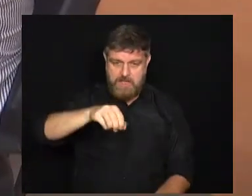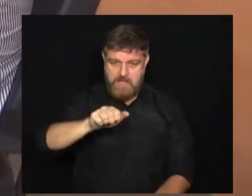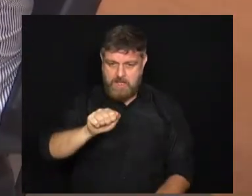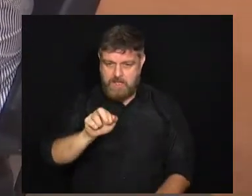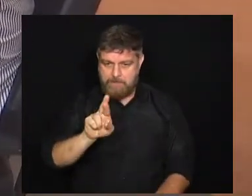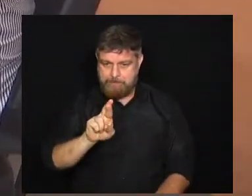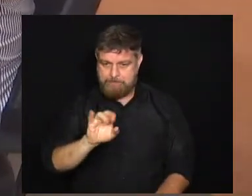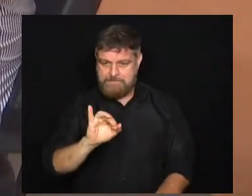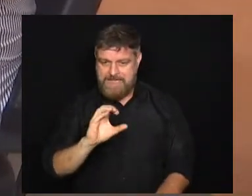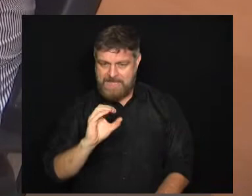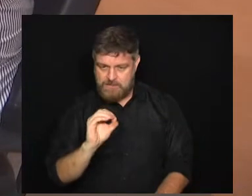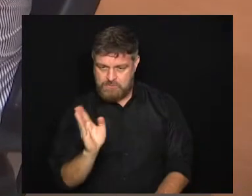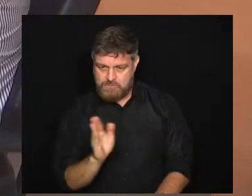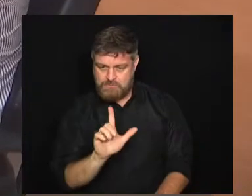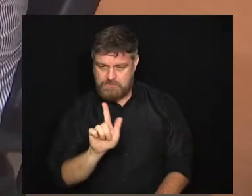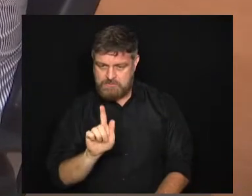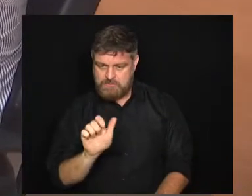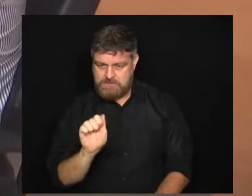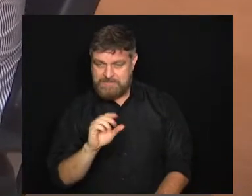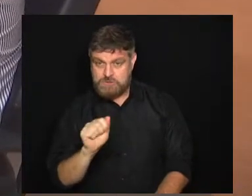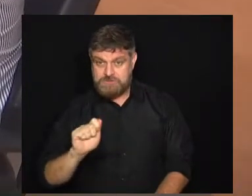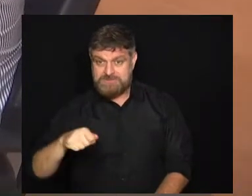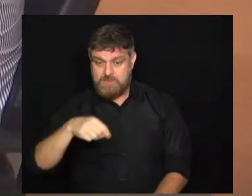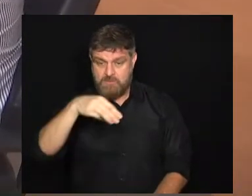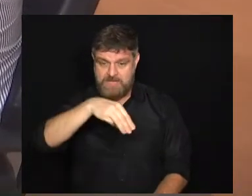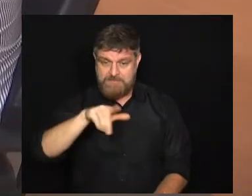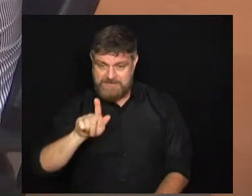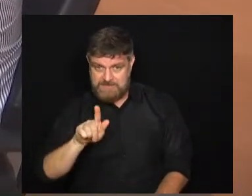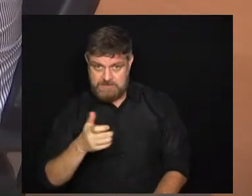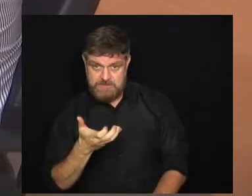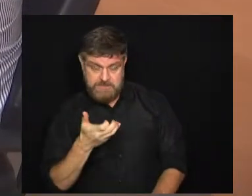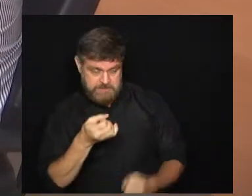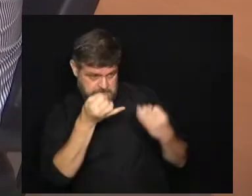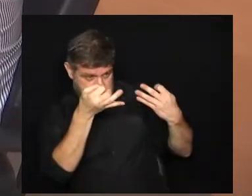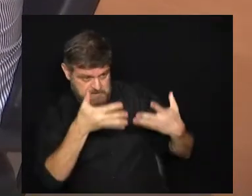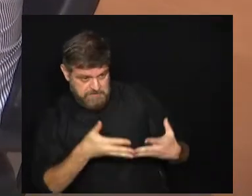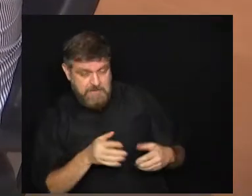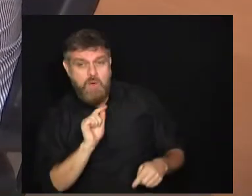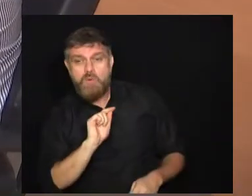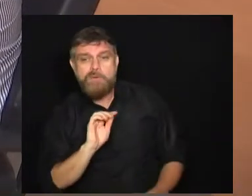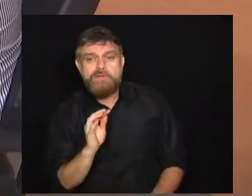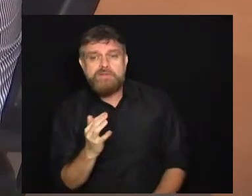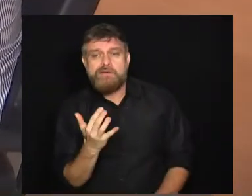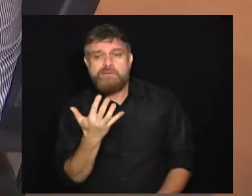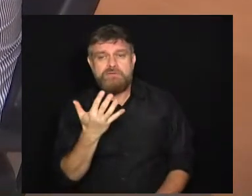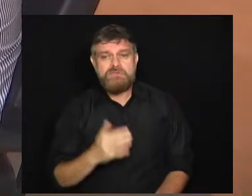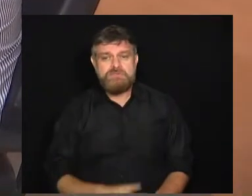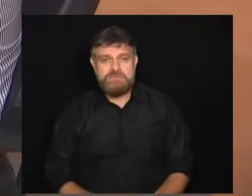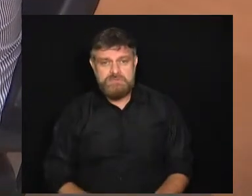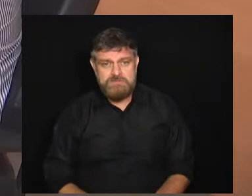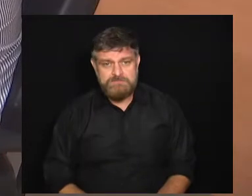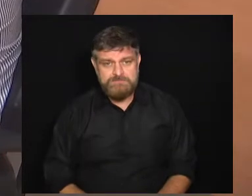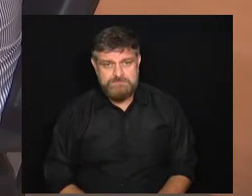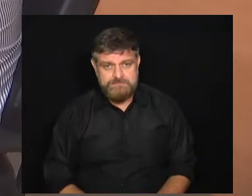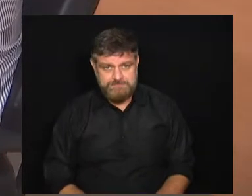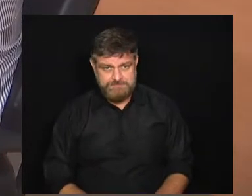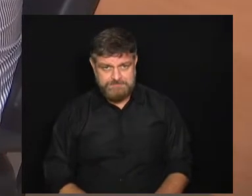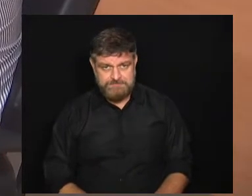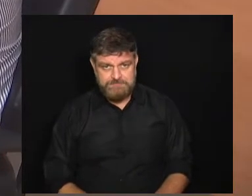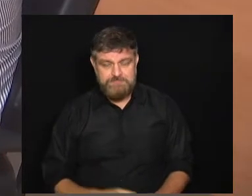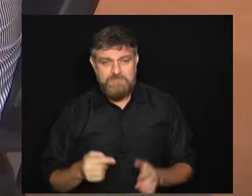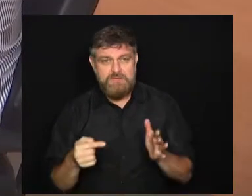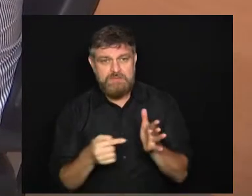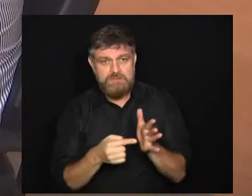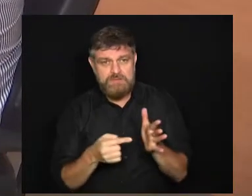mais técnicas, o senhor gostaria de trazer esclarecimentos para nós a respeito dessa situação um bocado grave que surgiu dessa